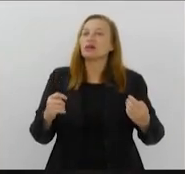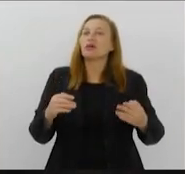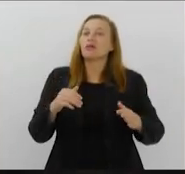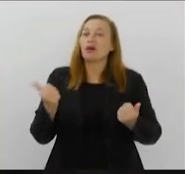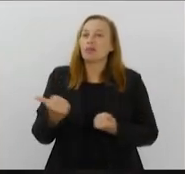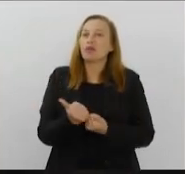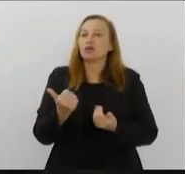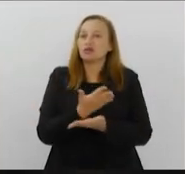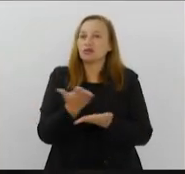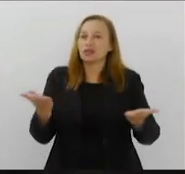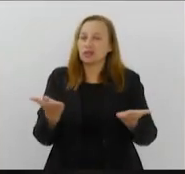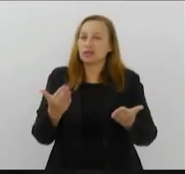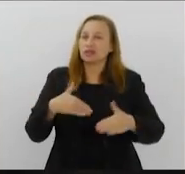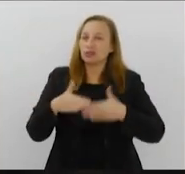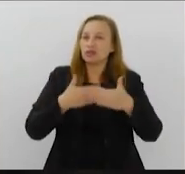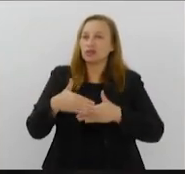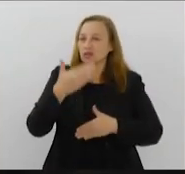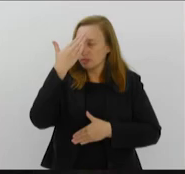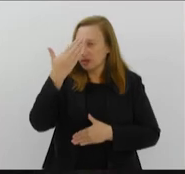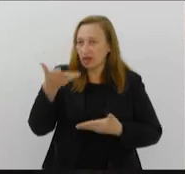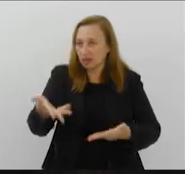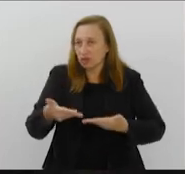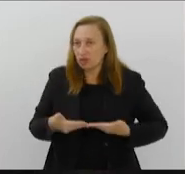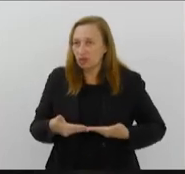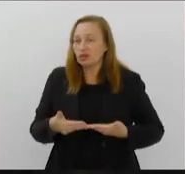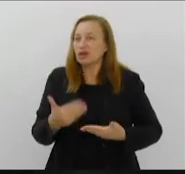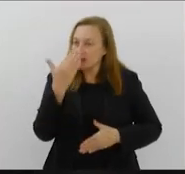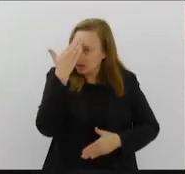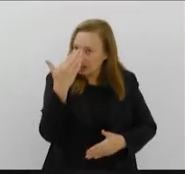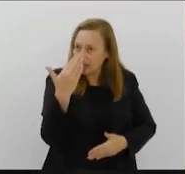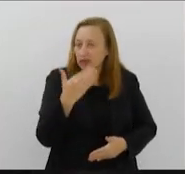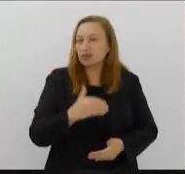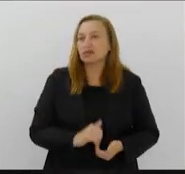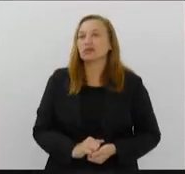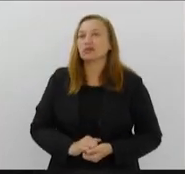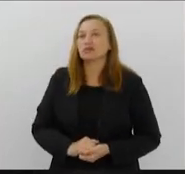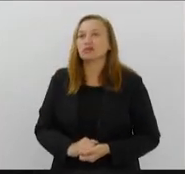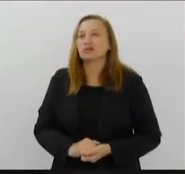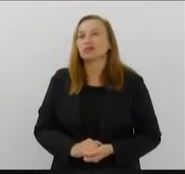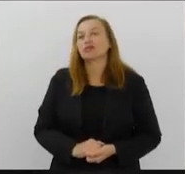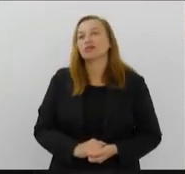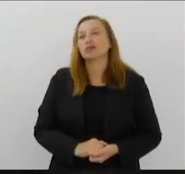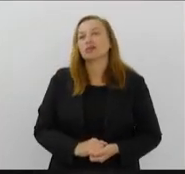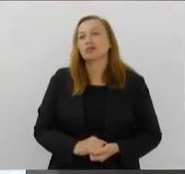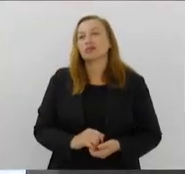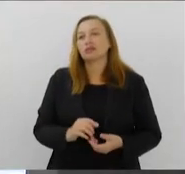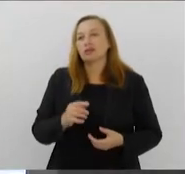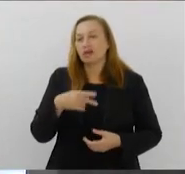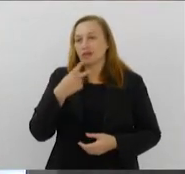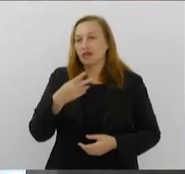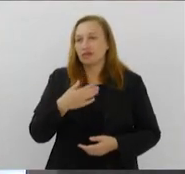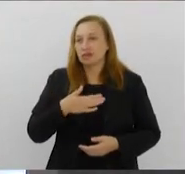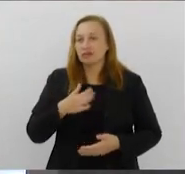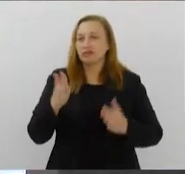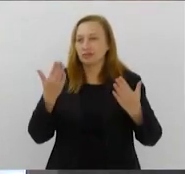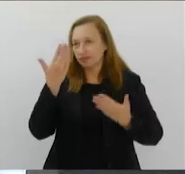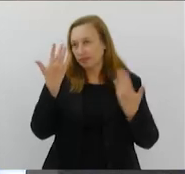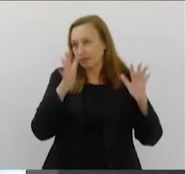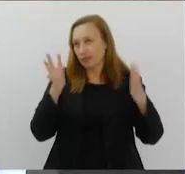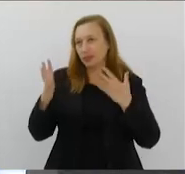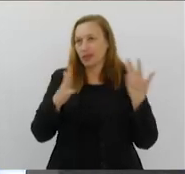nesse processo, tá bom? Obrigado pelo convite. Agradeço por meu tempinho aqui na fala. Valeu.